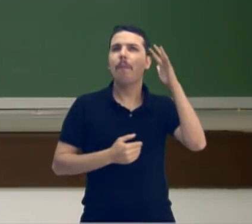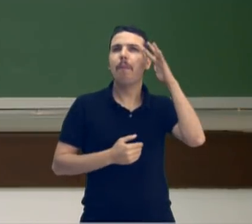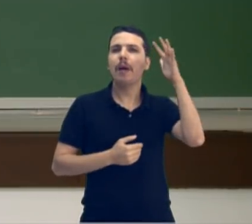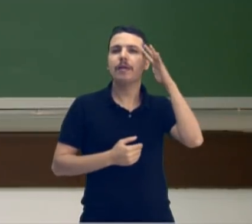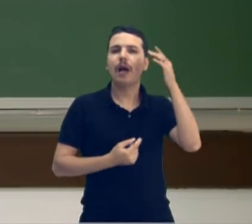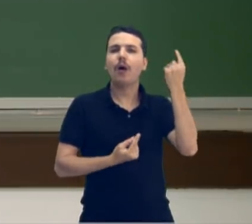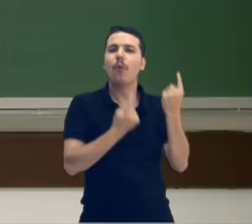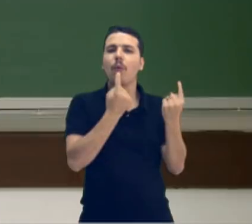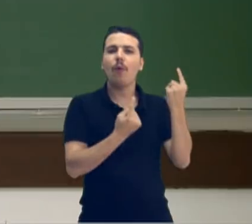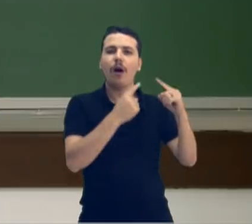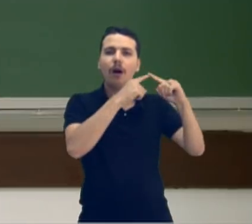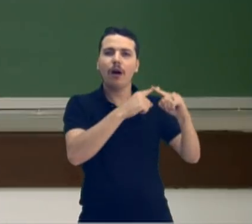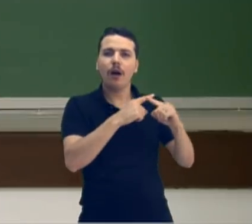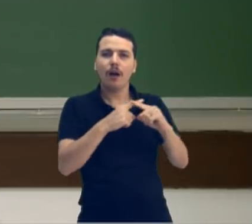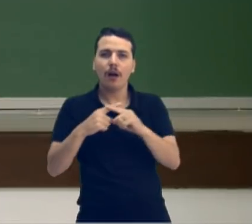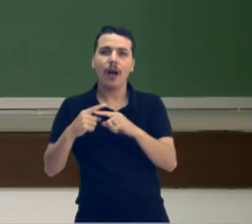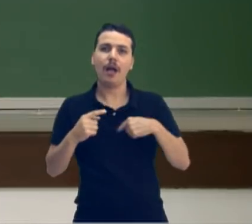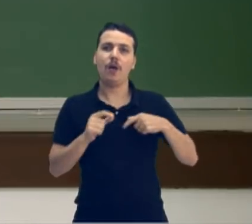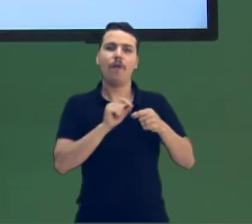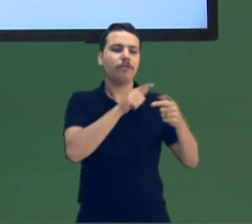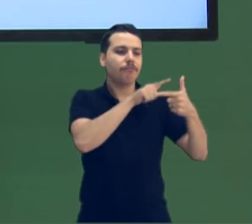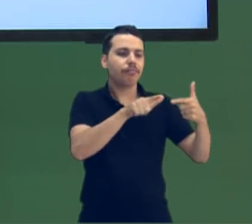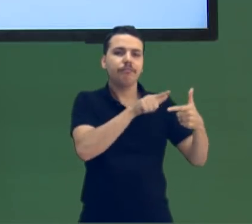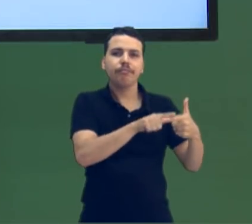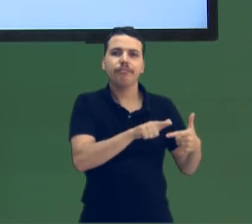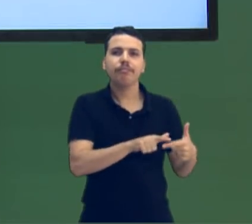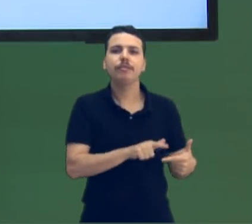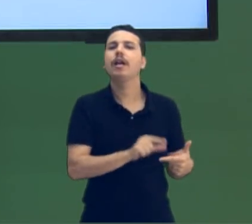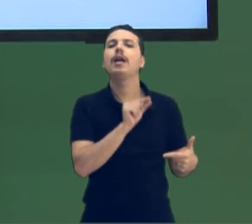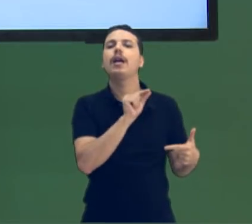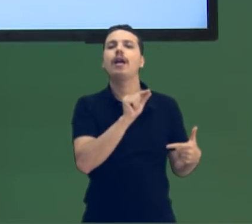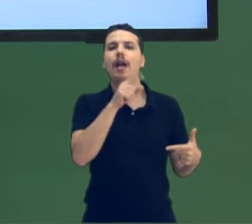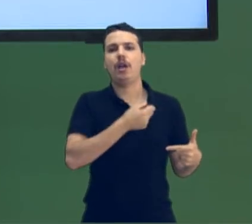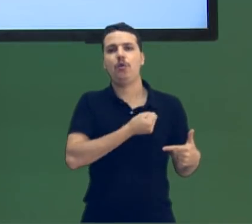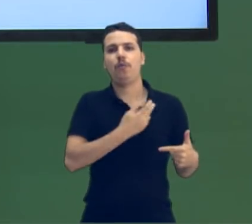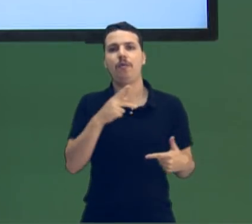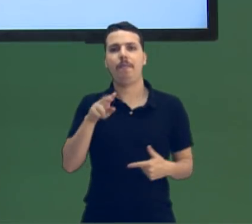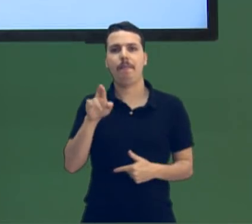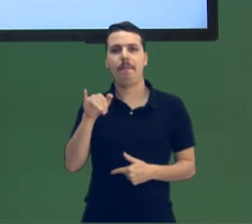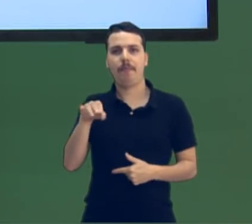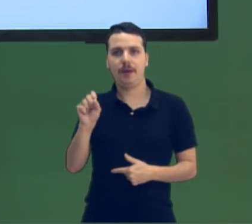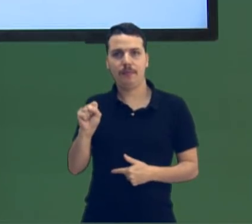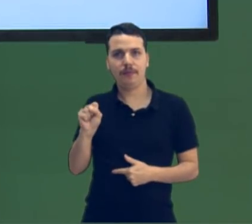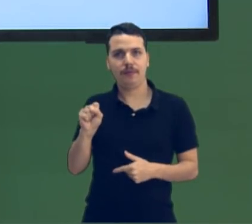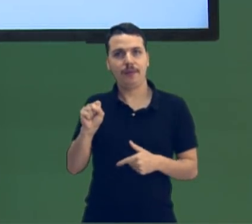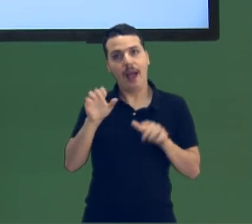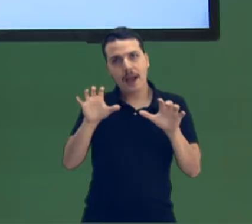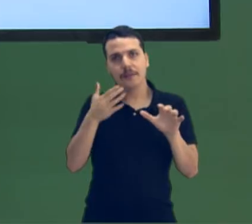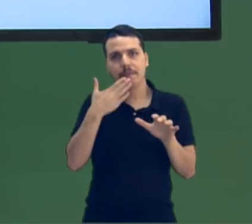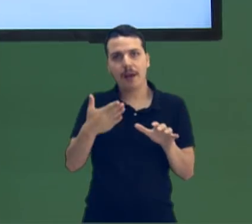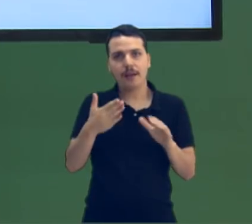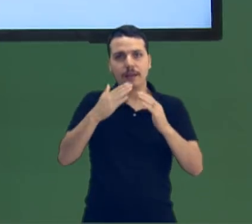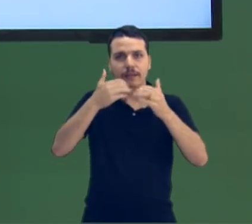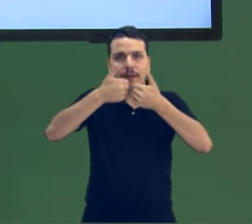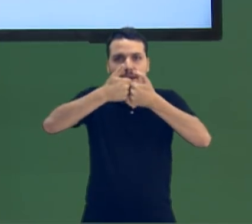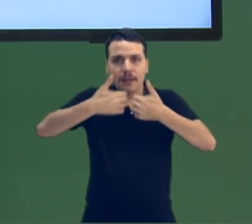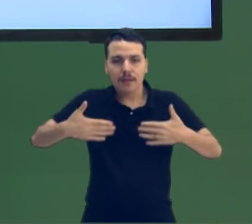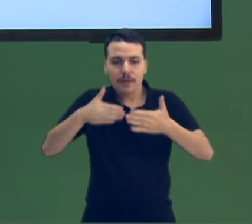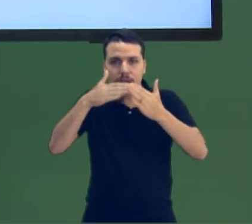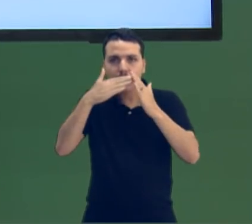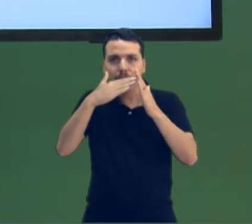são os fatores? Vou efetuar divisões. Divisões por quem? Pelos números primos, porque não é isso que está pedindo para decompor em números